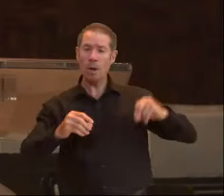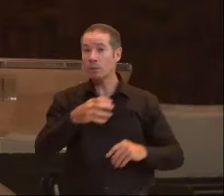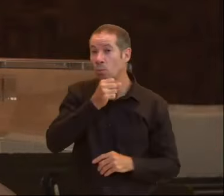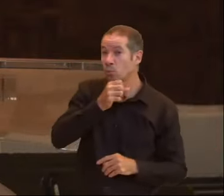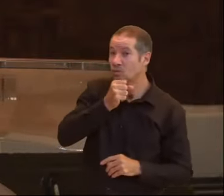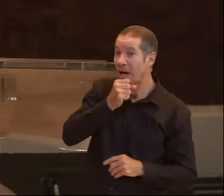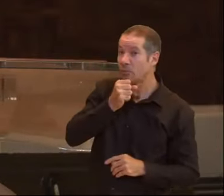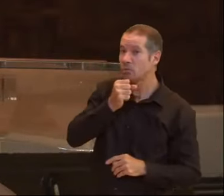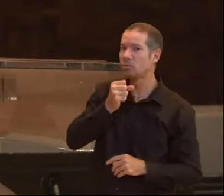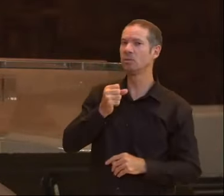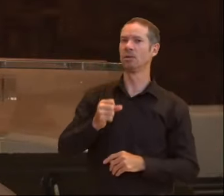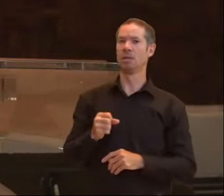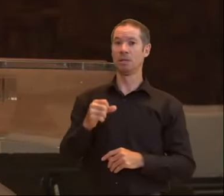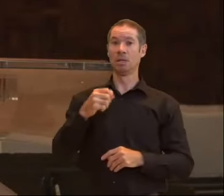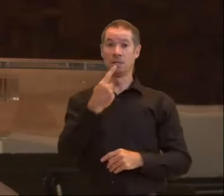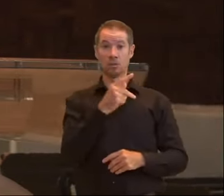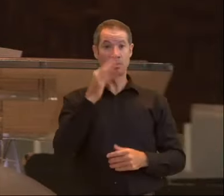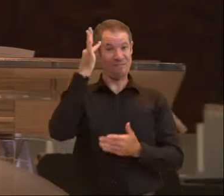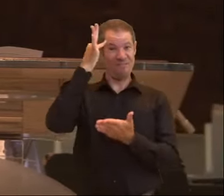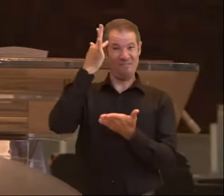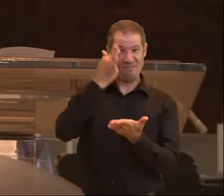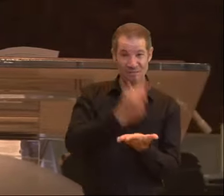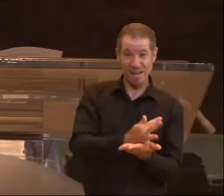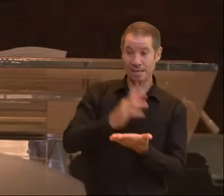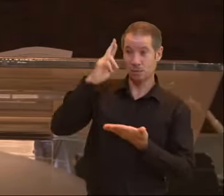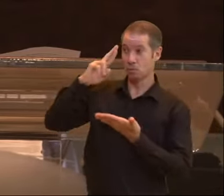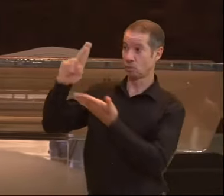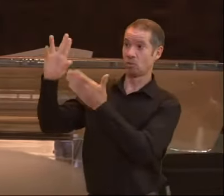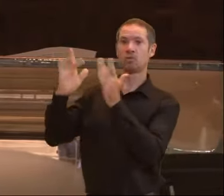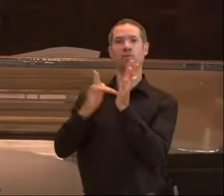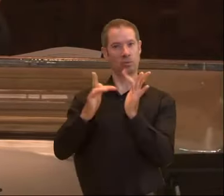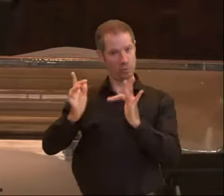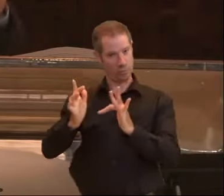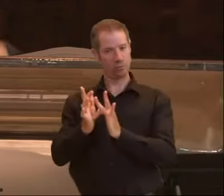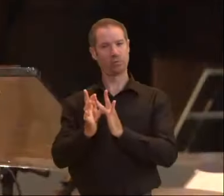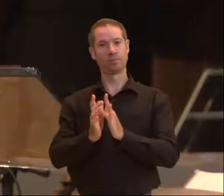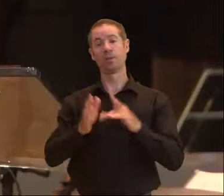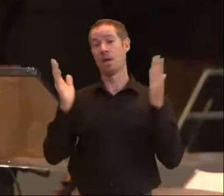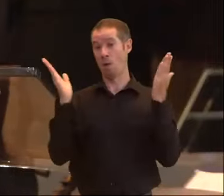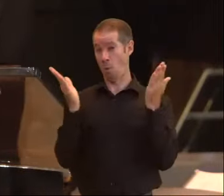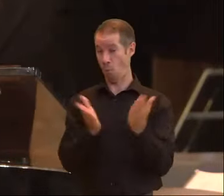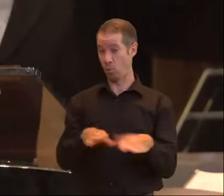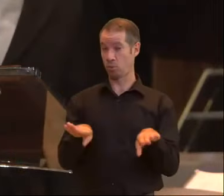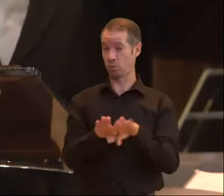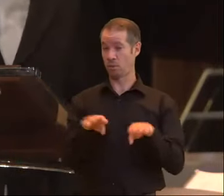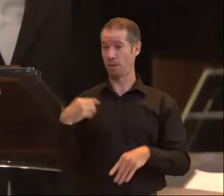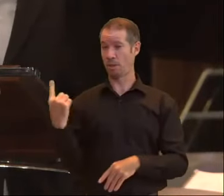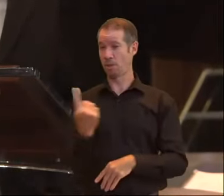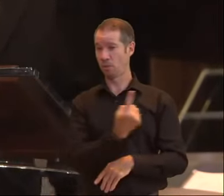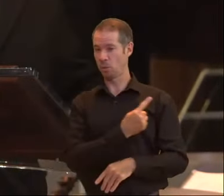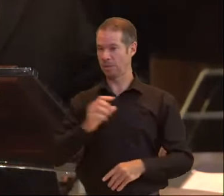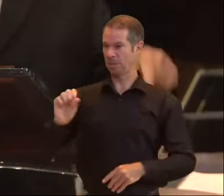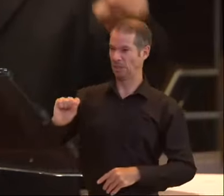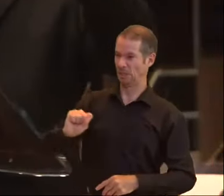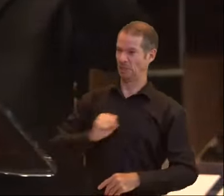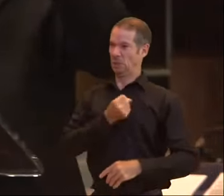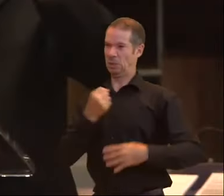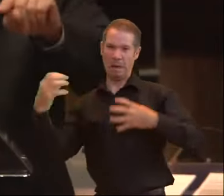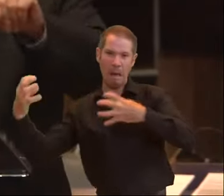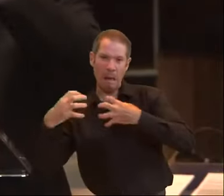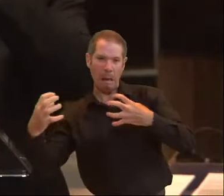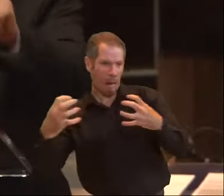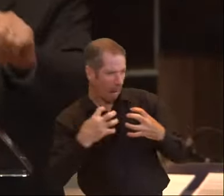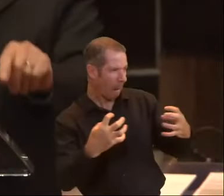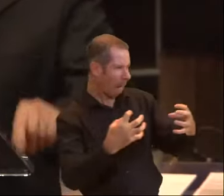porque tinha colocado a sua fé bendita no Senhor Jesus. Hoje também, irmãos, nós somos odiados. E se